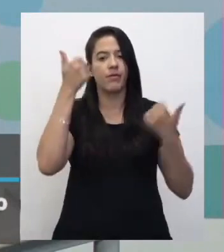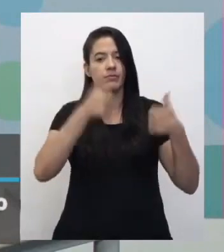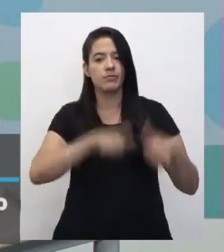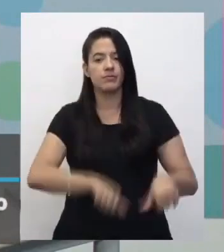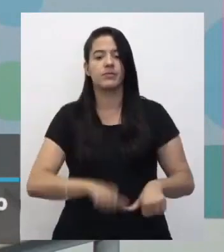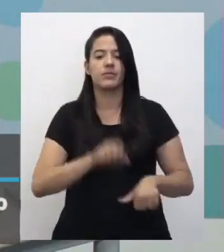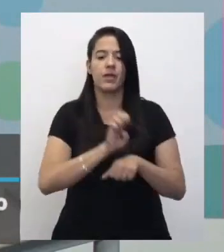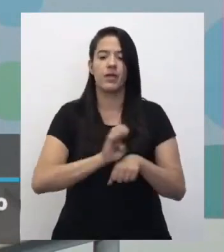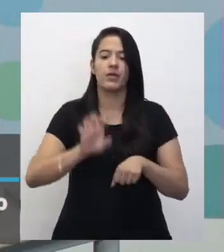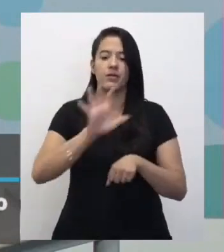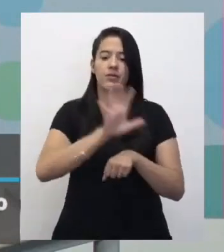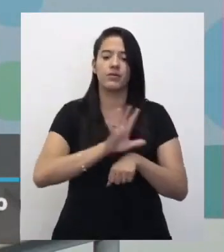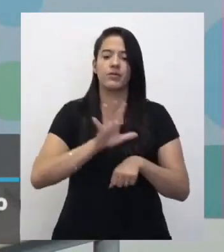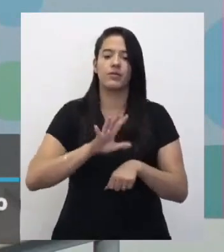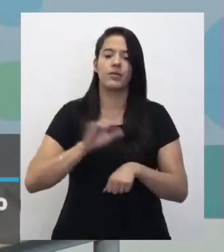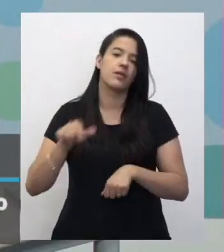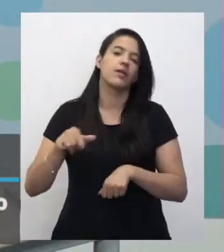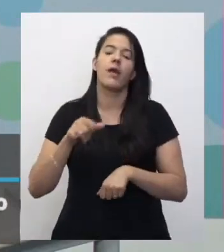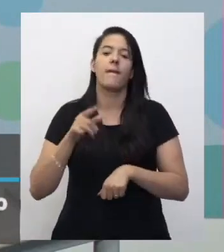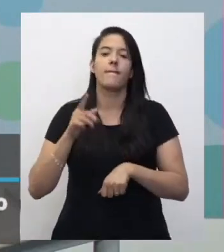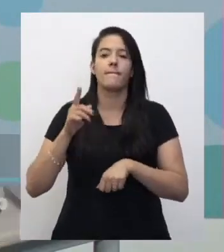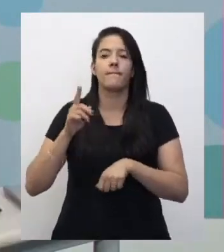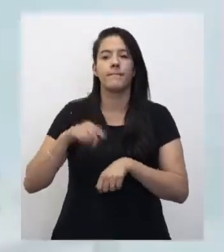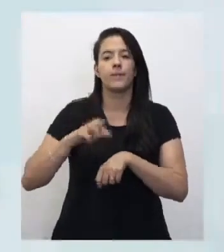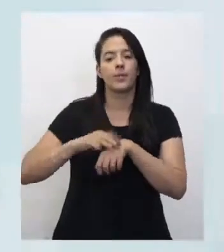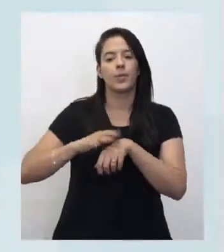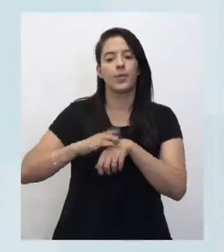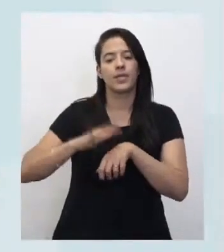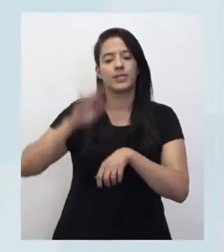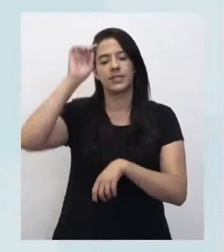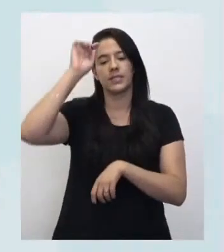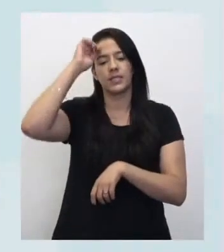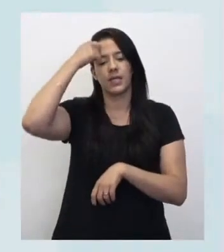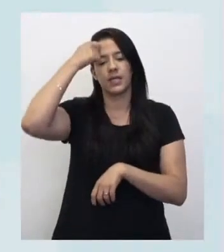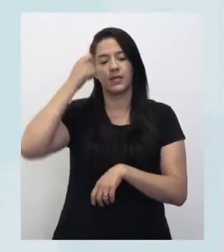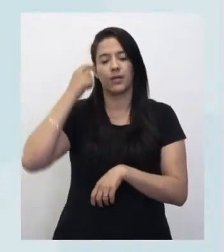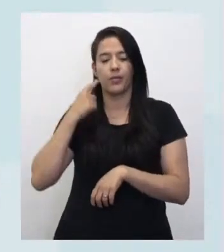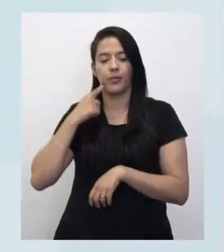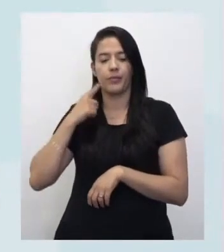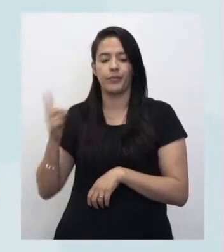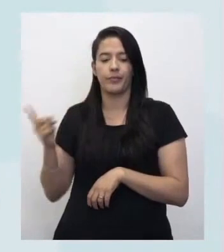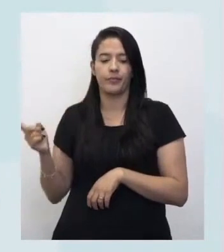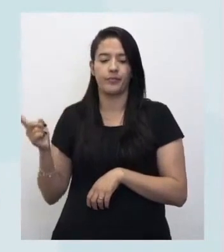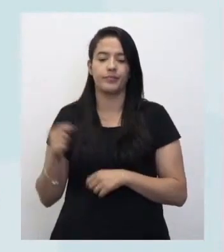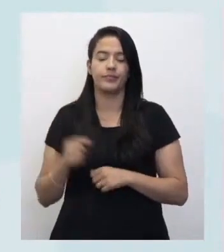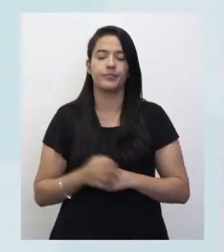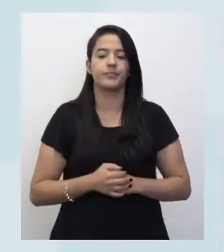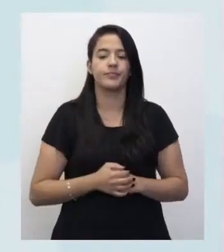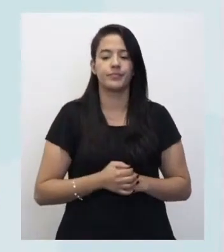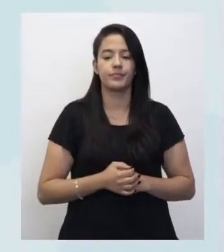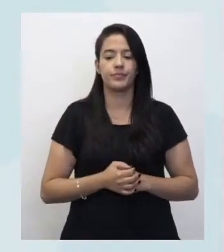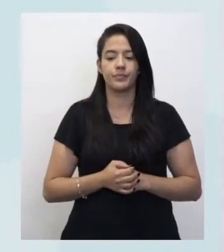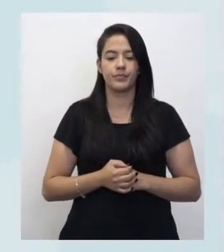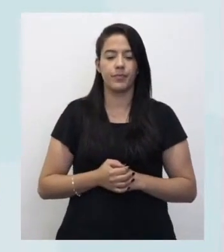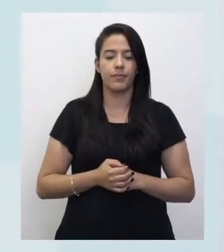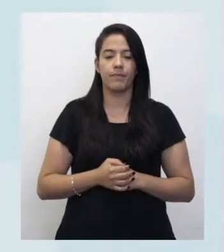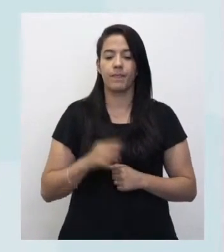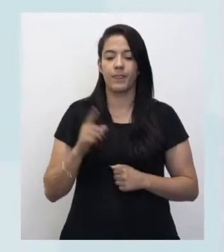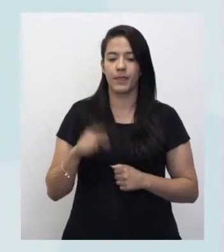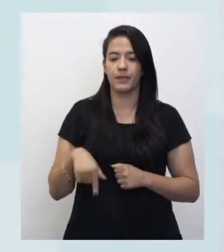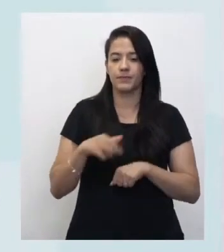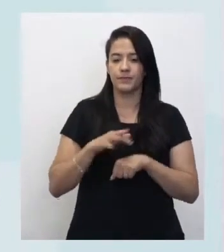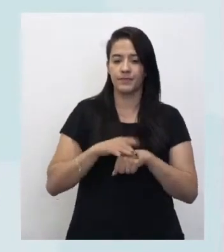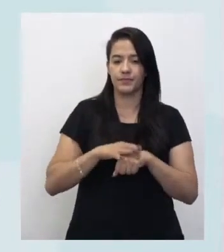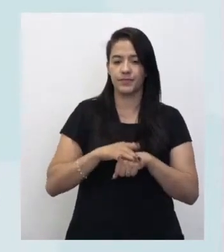na Europa, que foi a peste negra, como vocês vão poder acompanhar aí na tela, tá? A peste negra, ela era